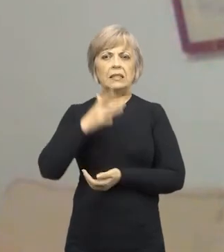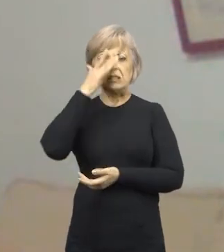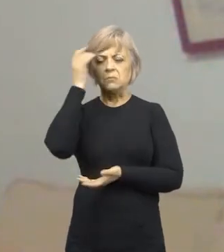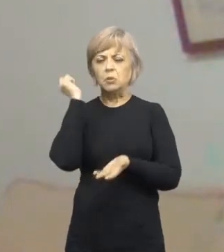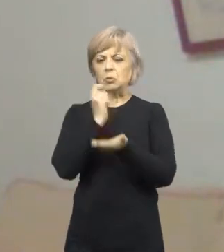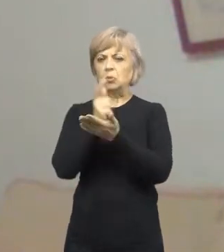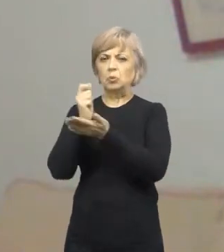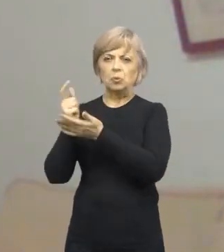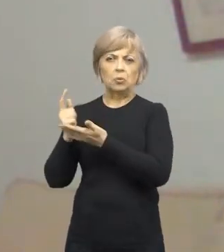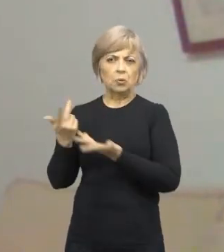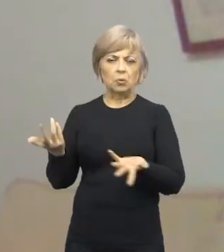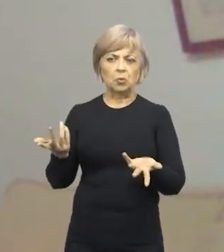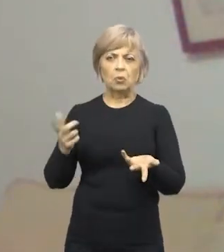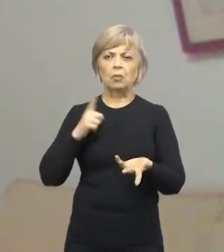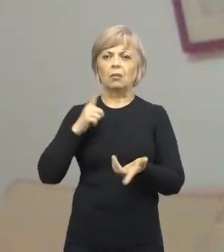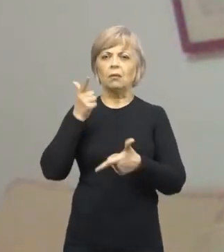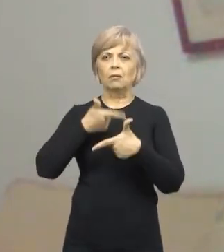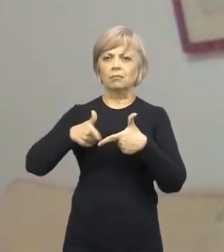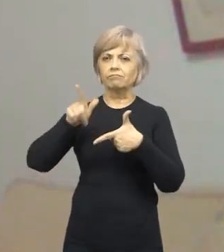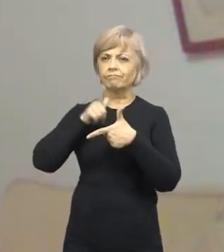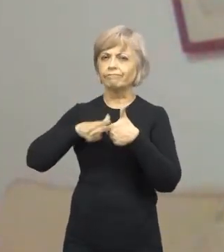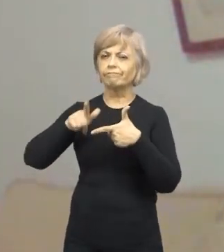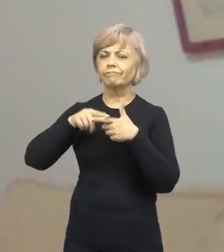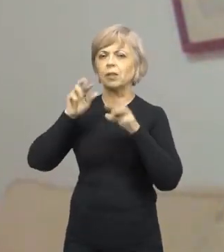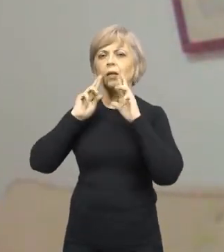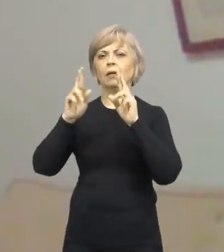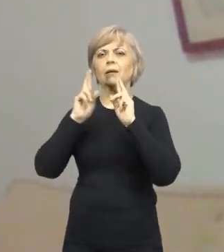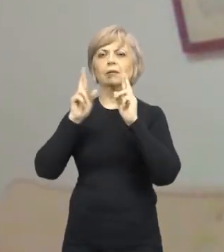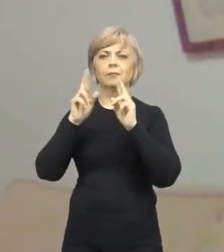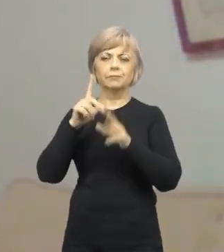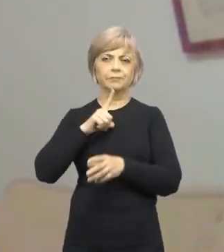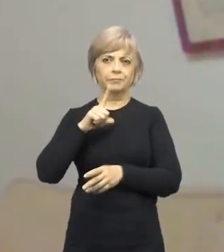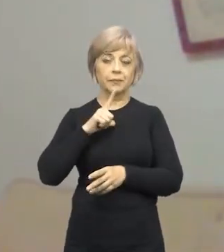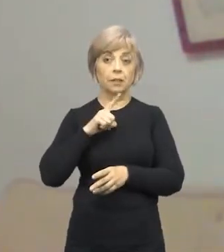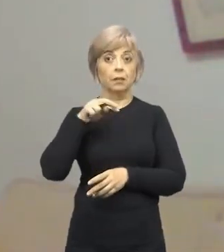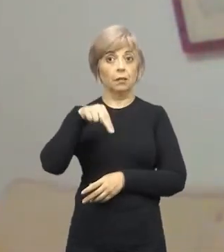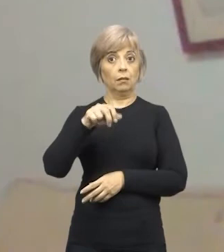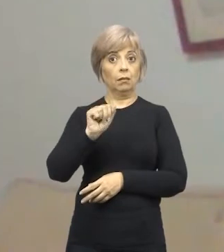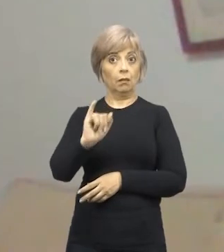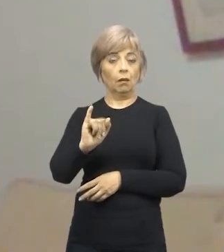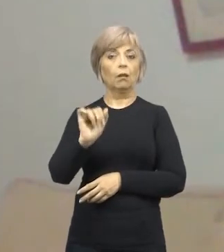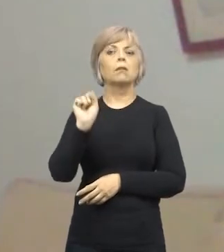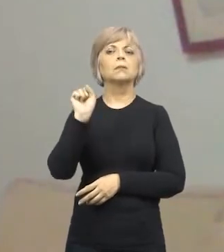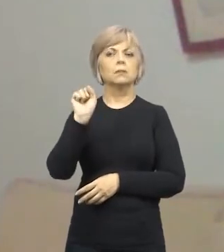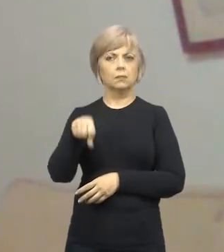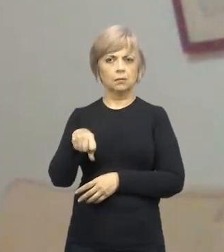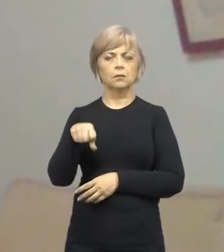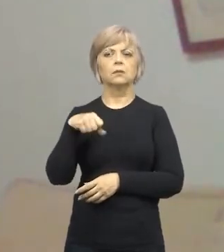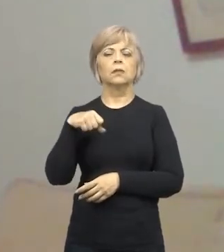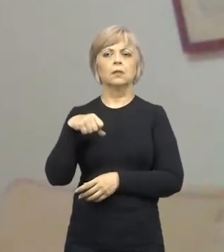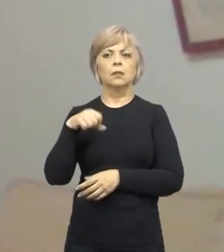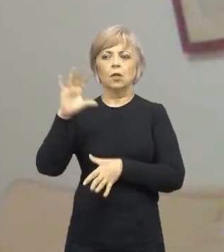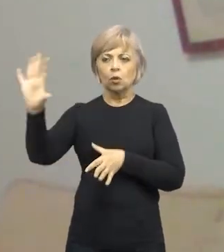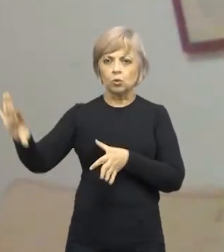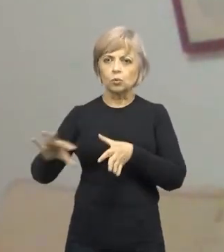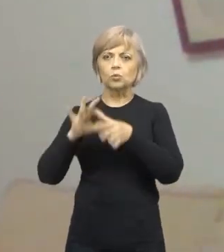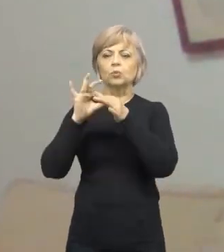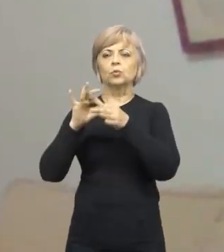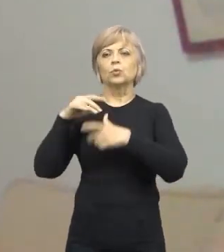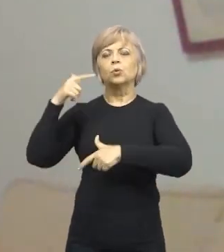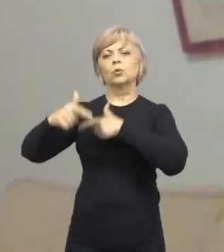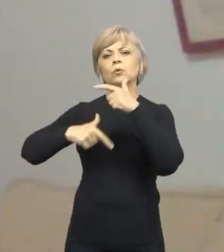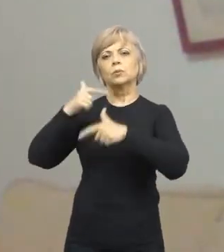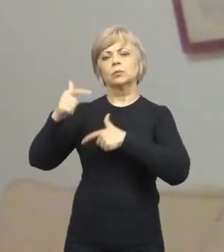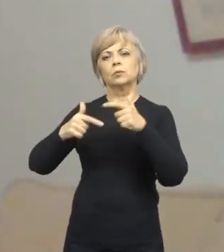consumidores têm tido uma série de reclamações, e o NAI, então, se aliou às